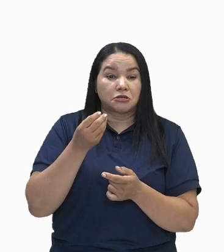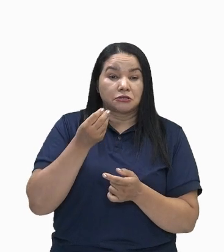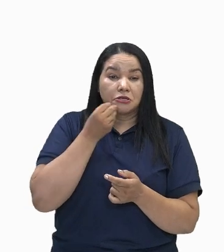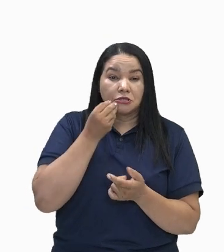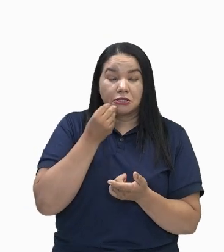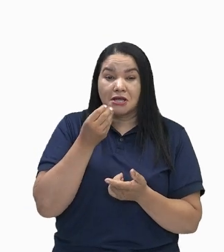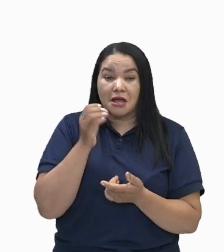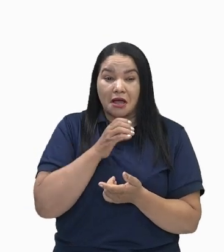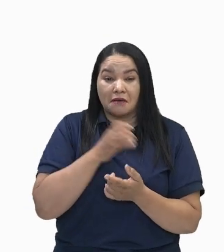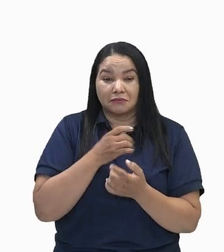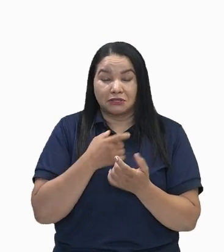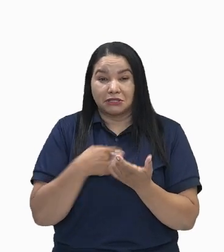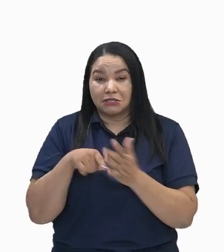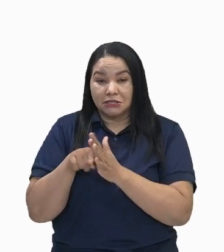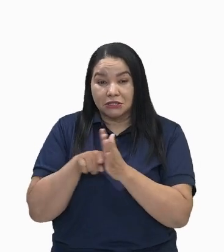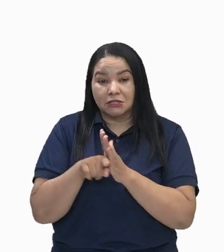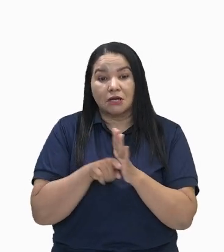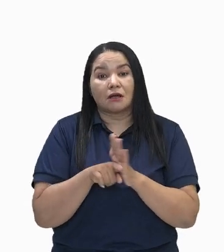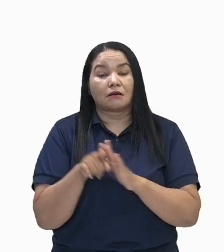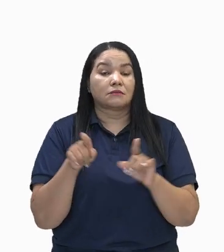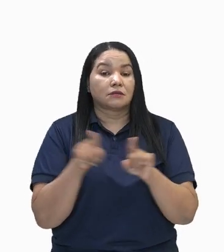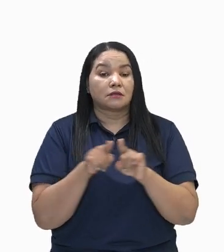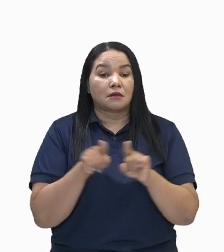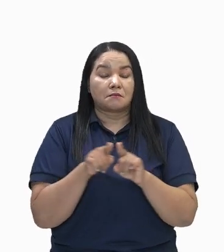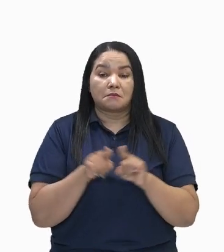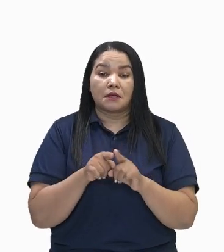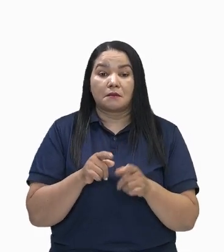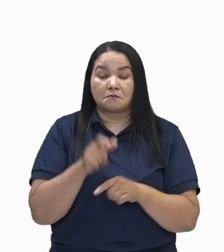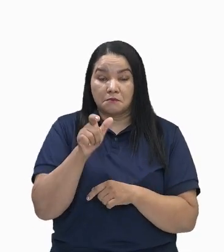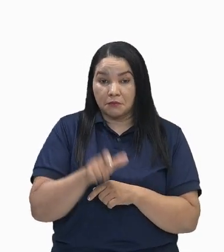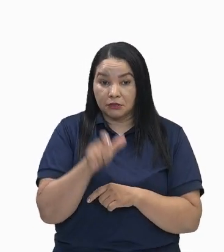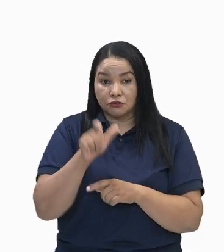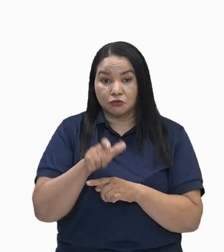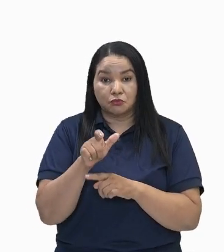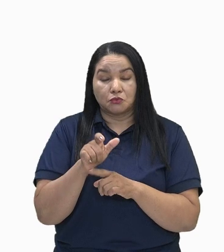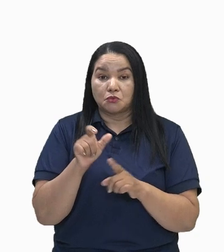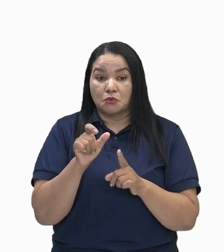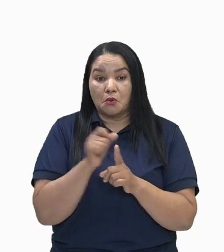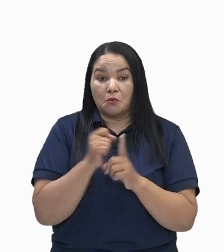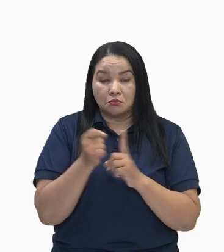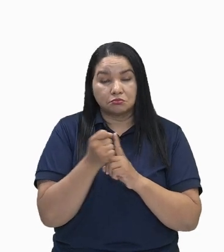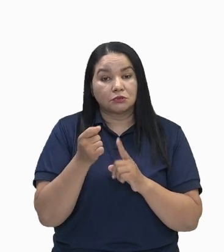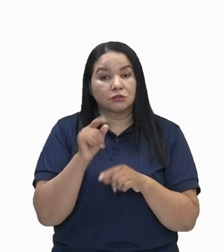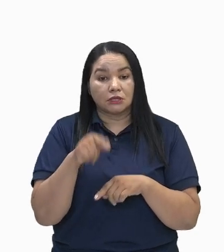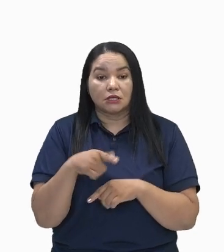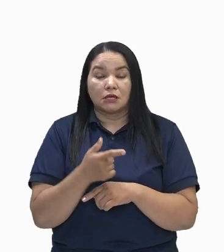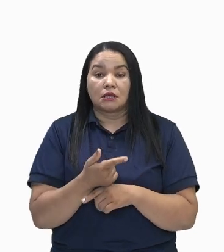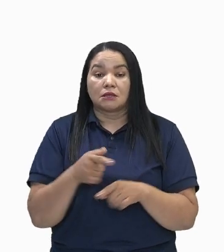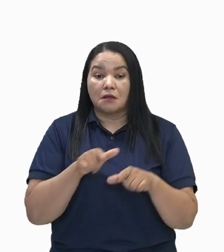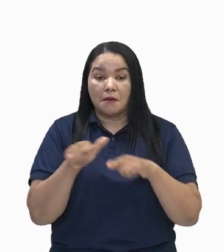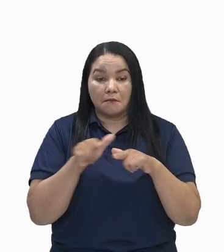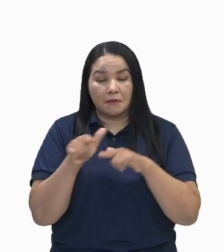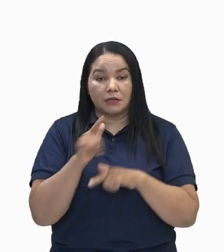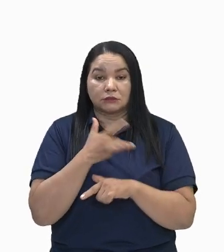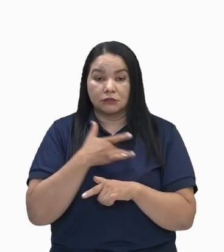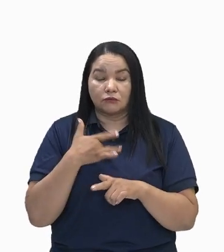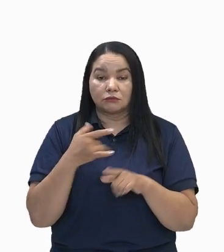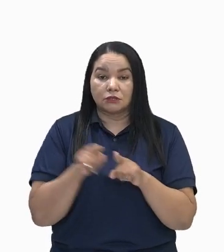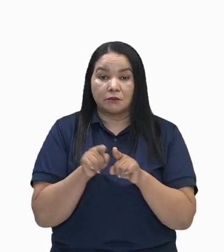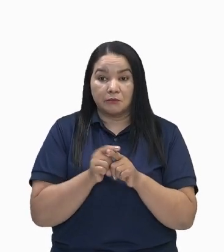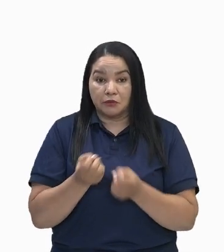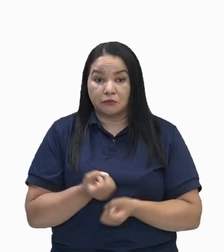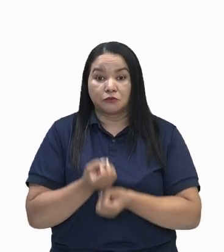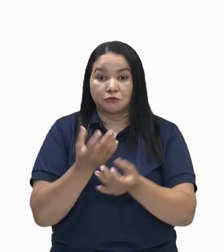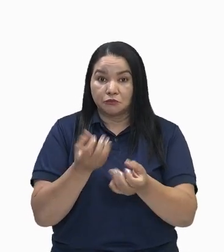comunidades, pelos agentes de saúde, né? A distribuição gratuita, tanto dos preservativos